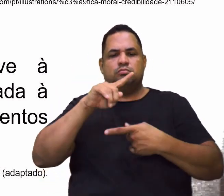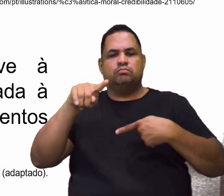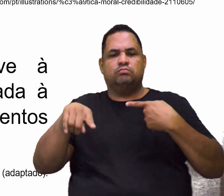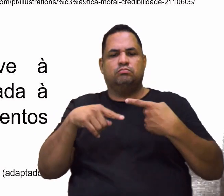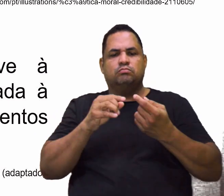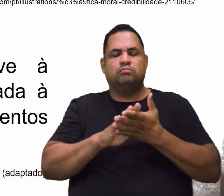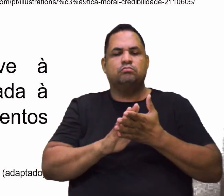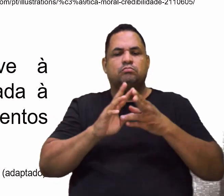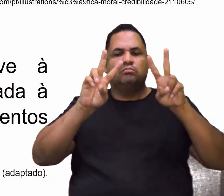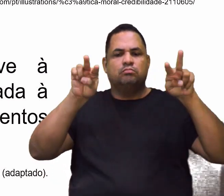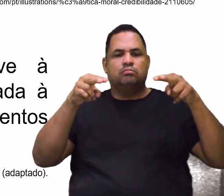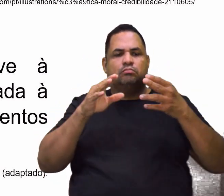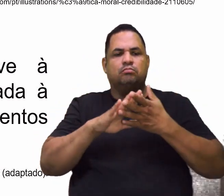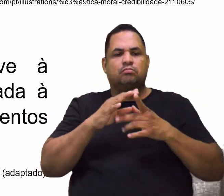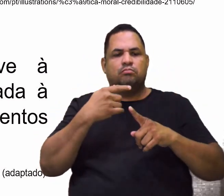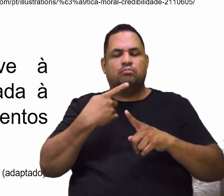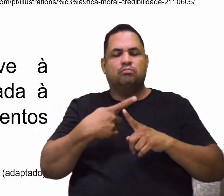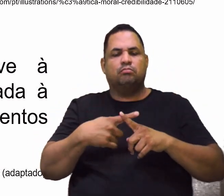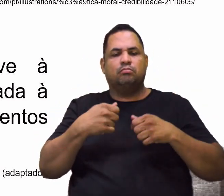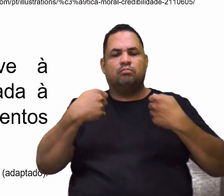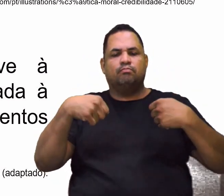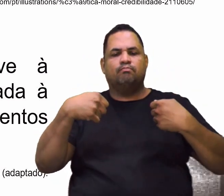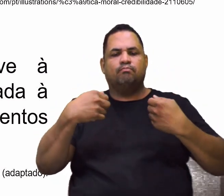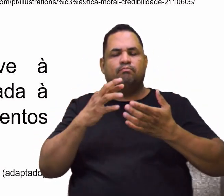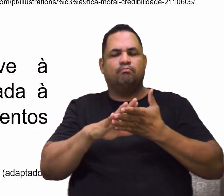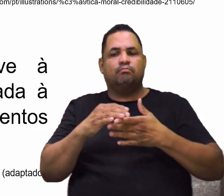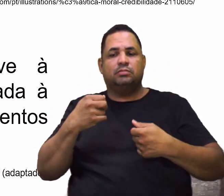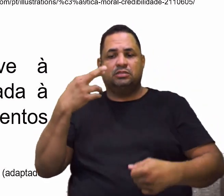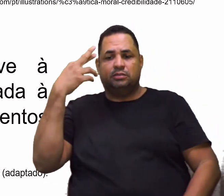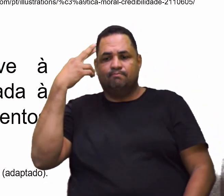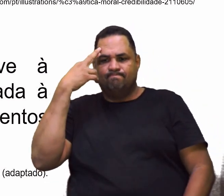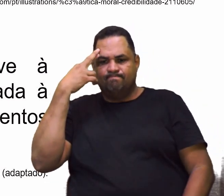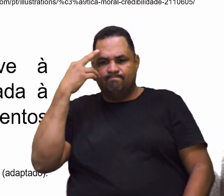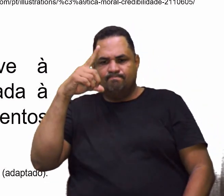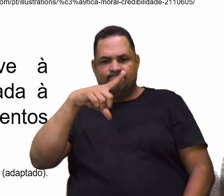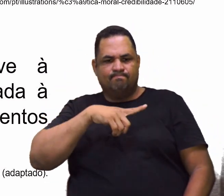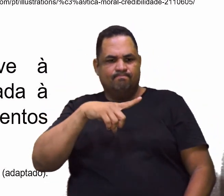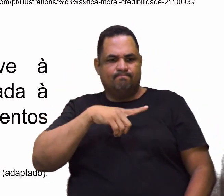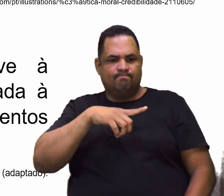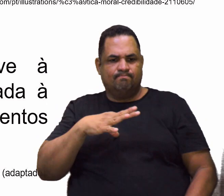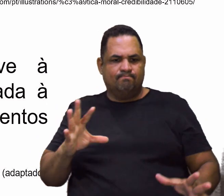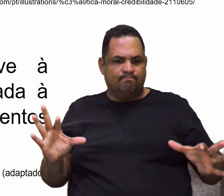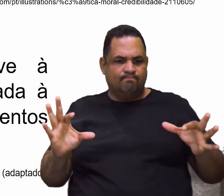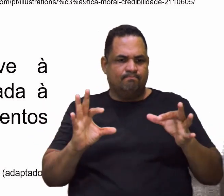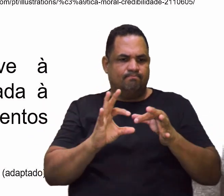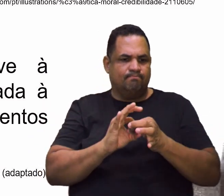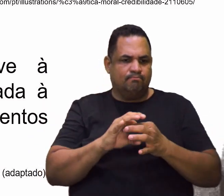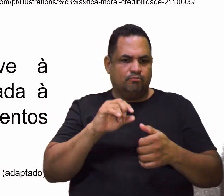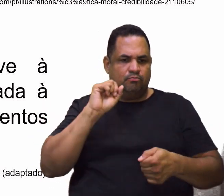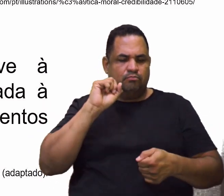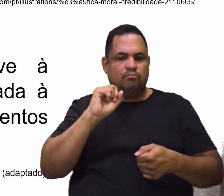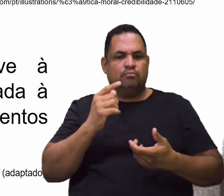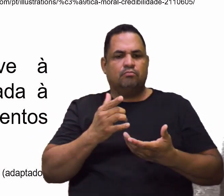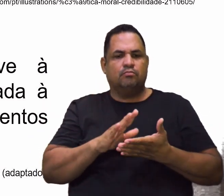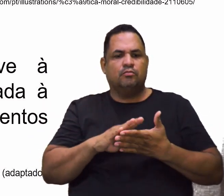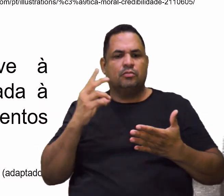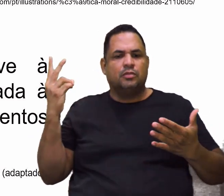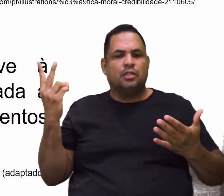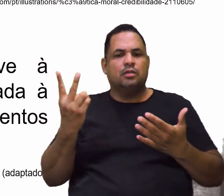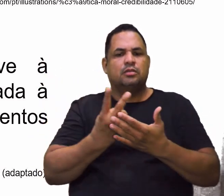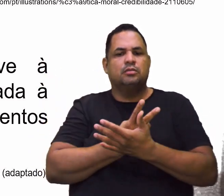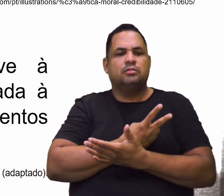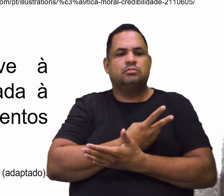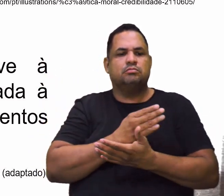esse tema se deve à necessidade de um tipo de reflexão ligada ao quê? À ação e provocada